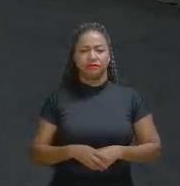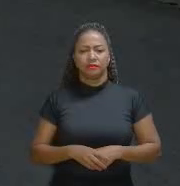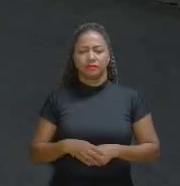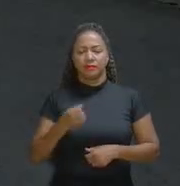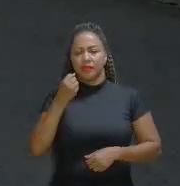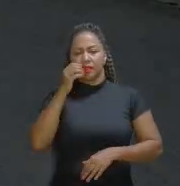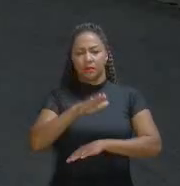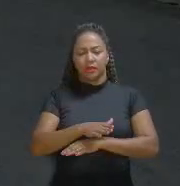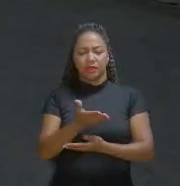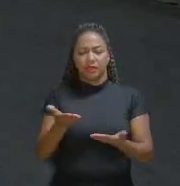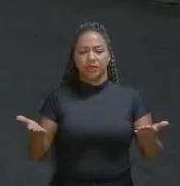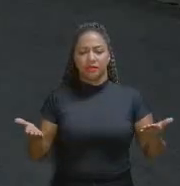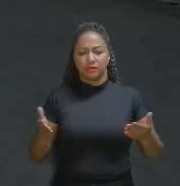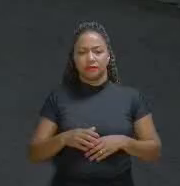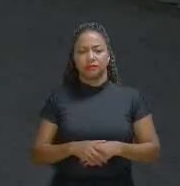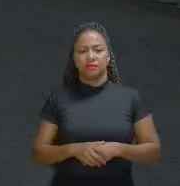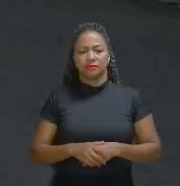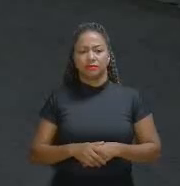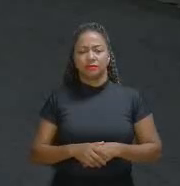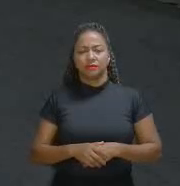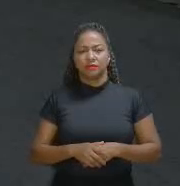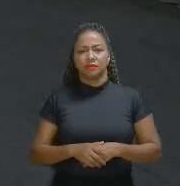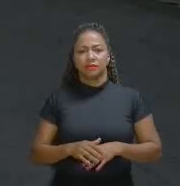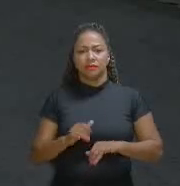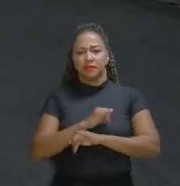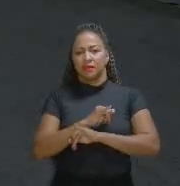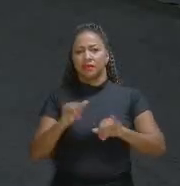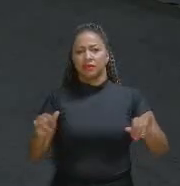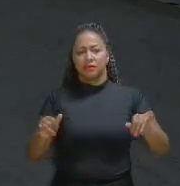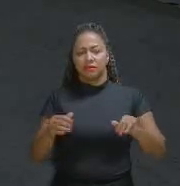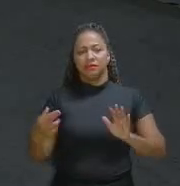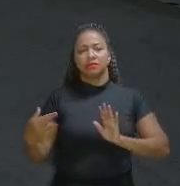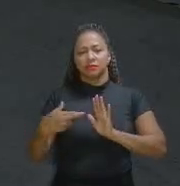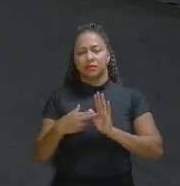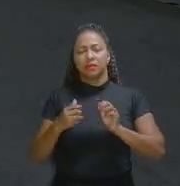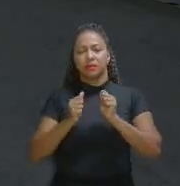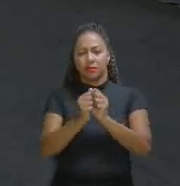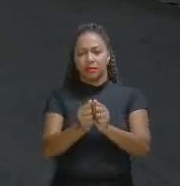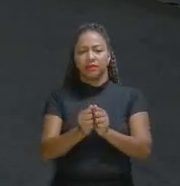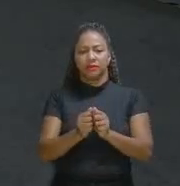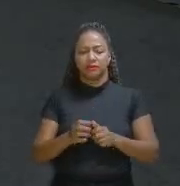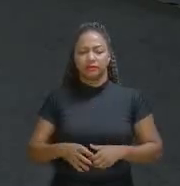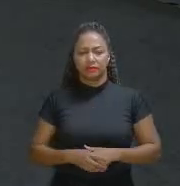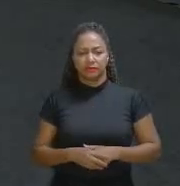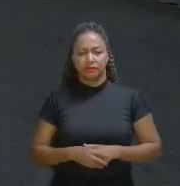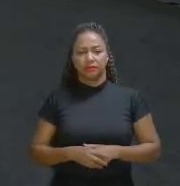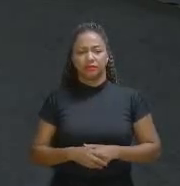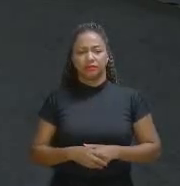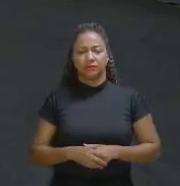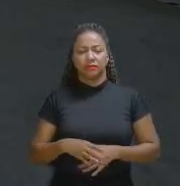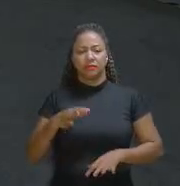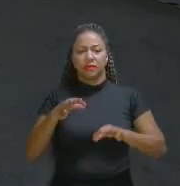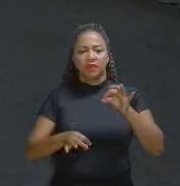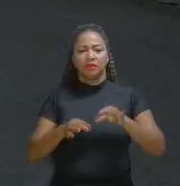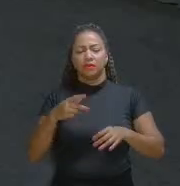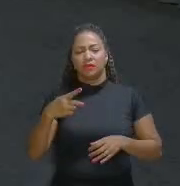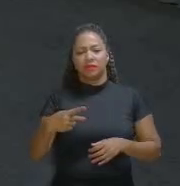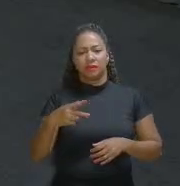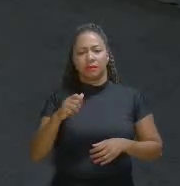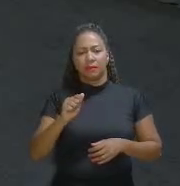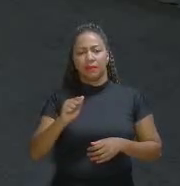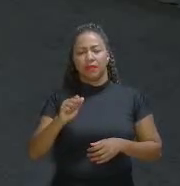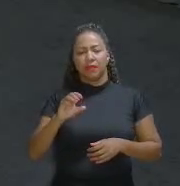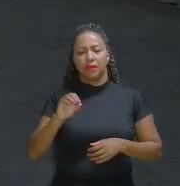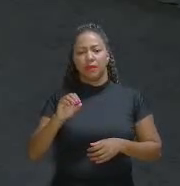Boa tarde a todos. Eu já tinha lido o voto do relator, eu acompanho. Juíza Paola